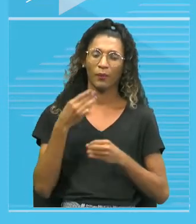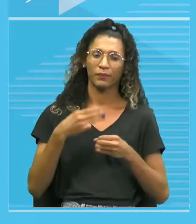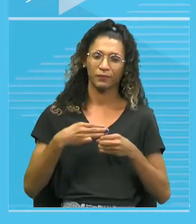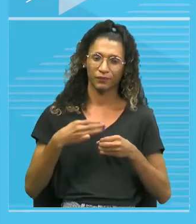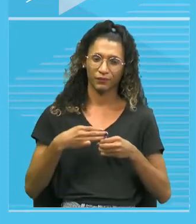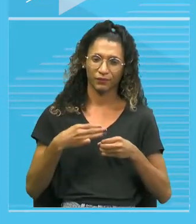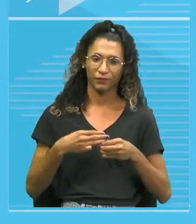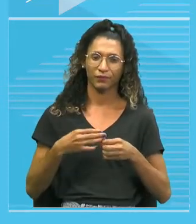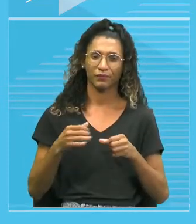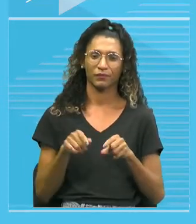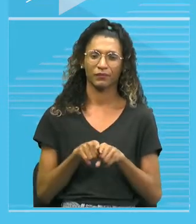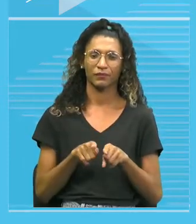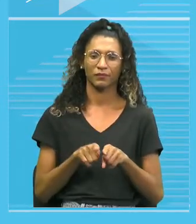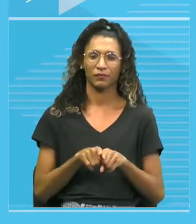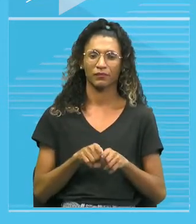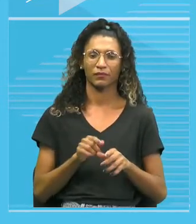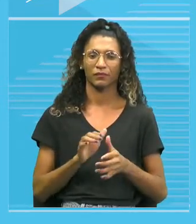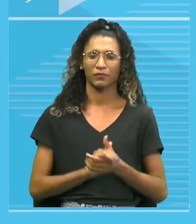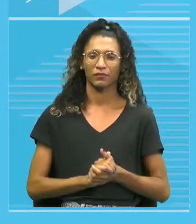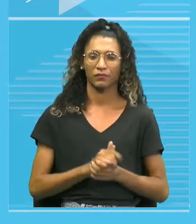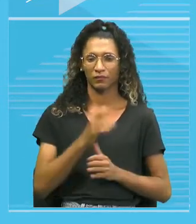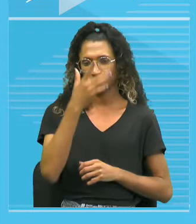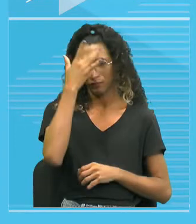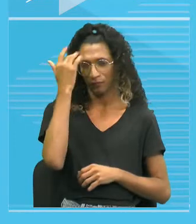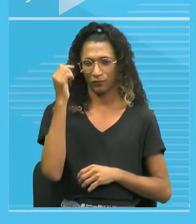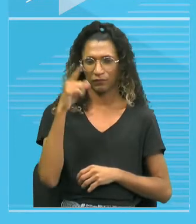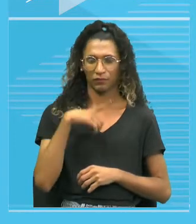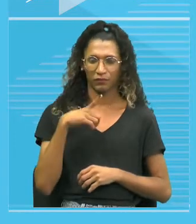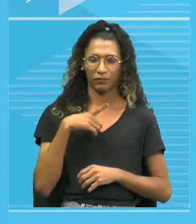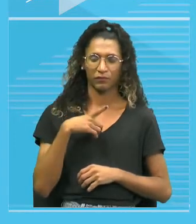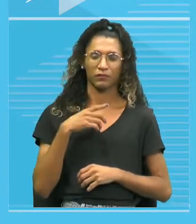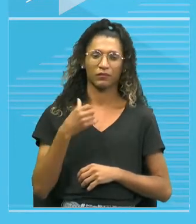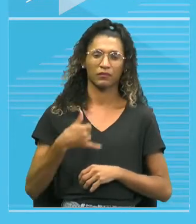pessoas com idade maior é grande,